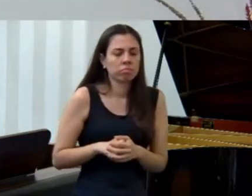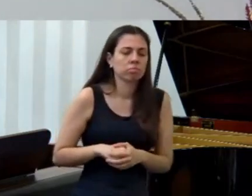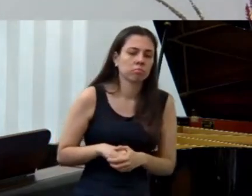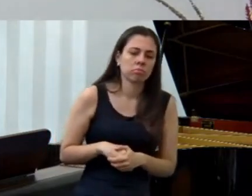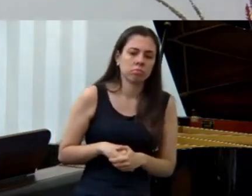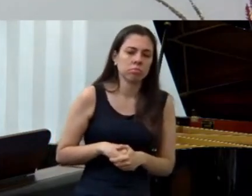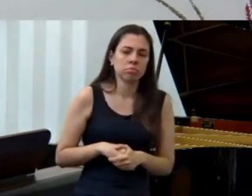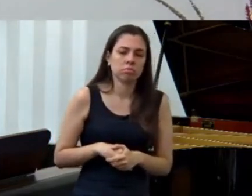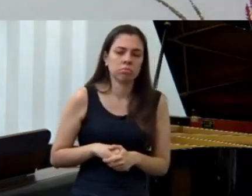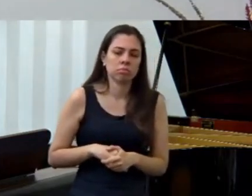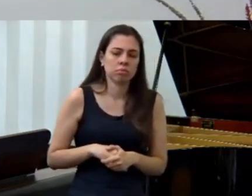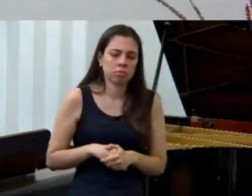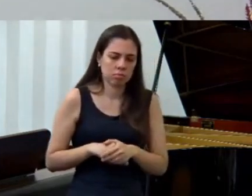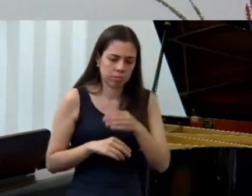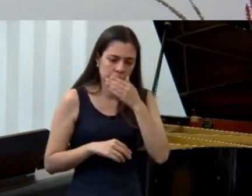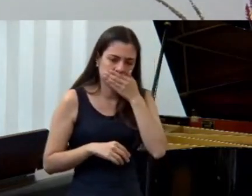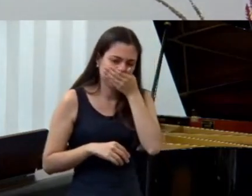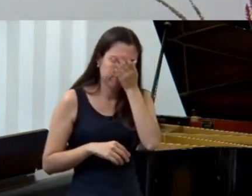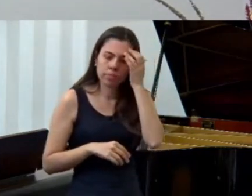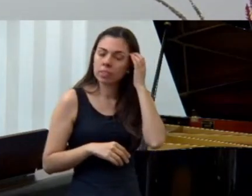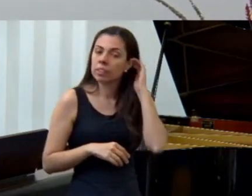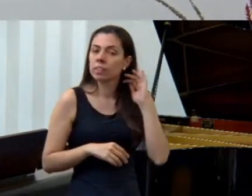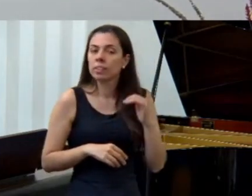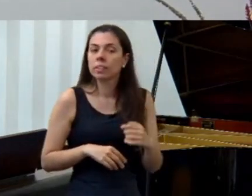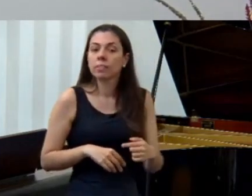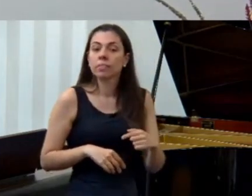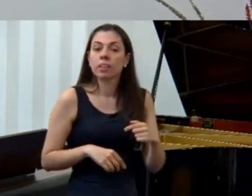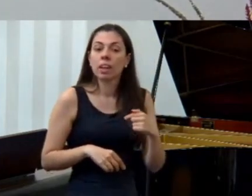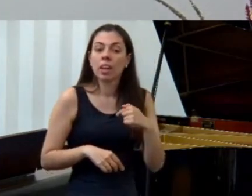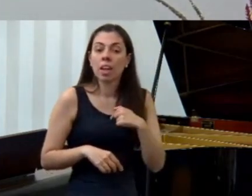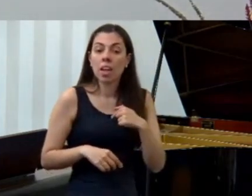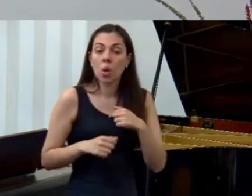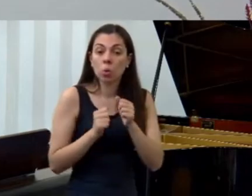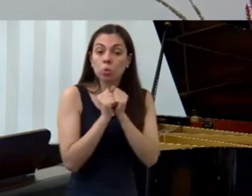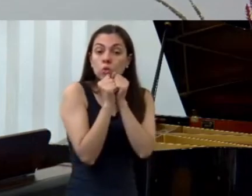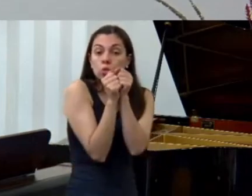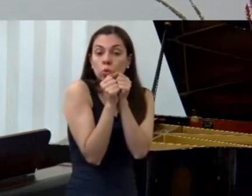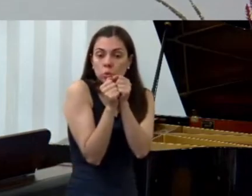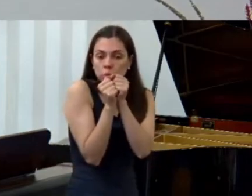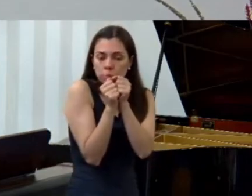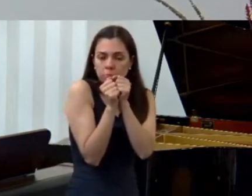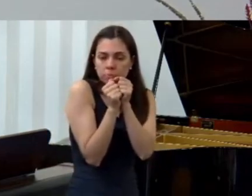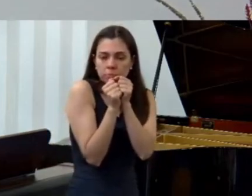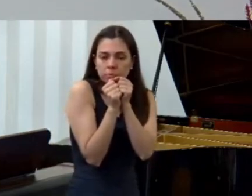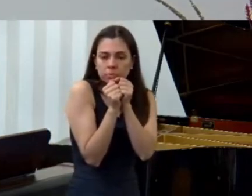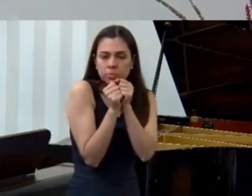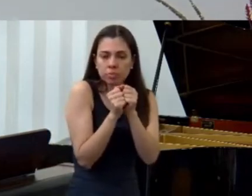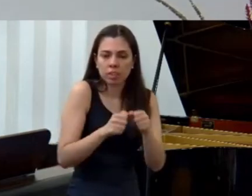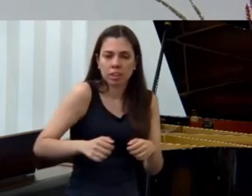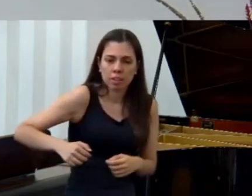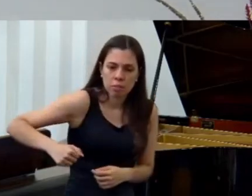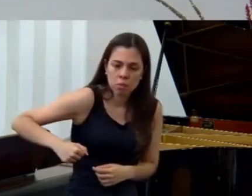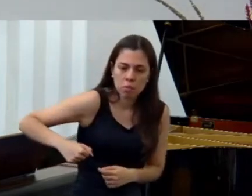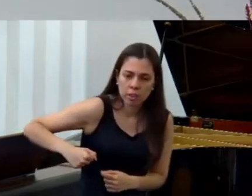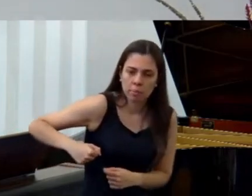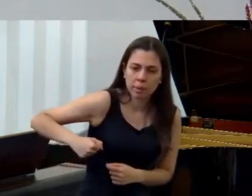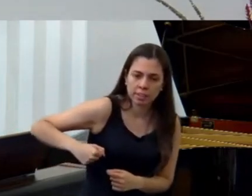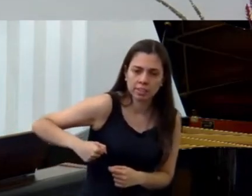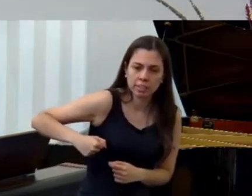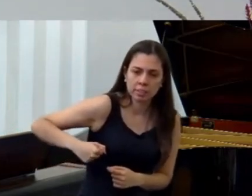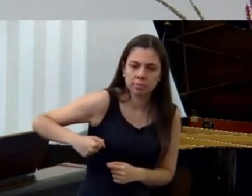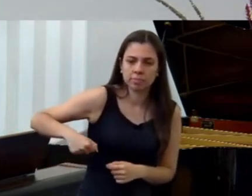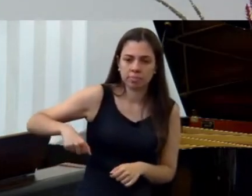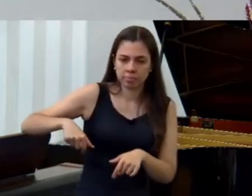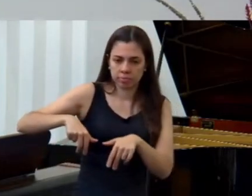caminhada. Então o pai fala, vamos fazer isso juntos. Então, abraçado com o pai e com uma perna só,